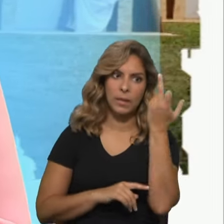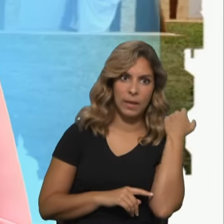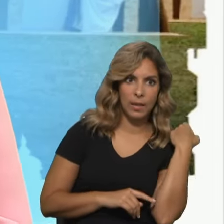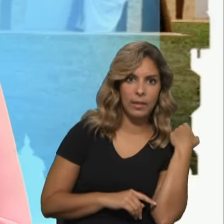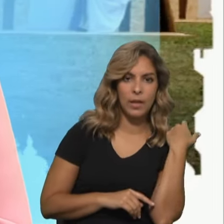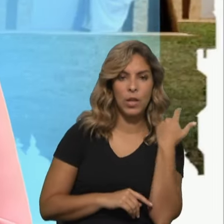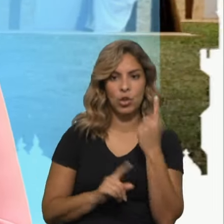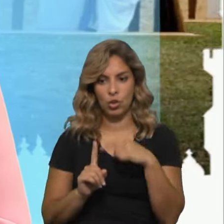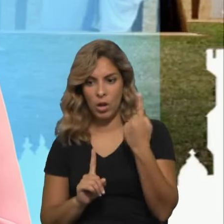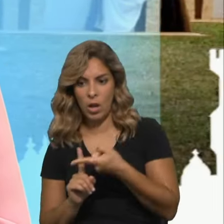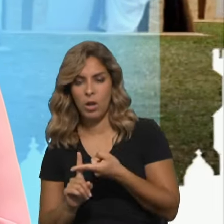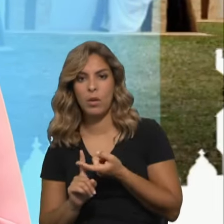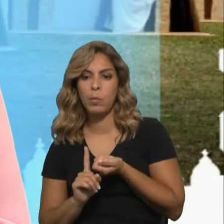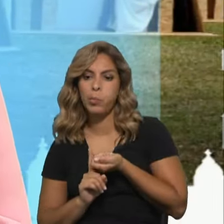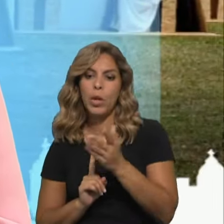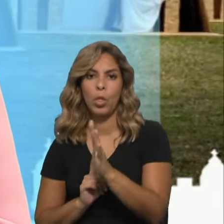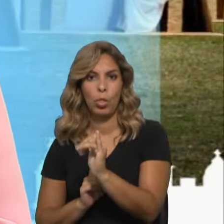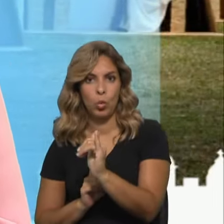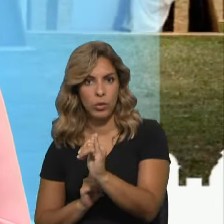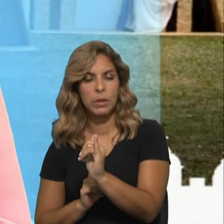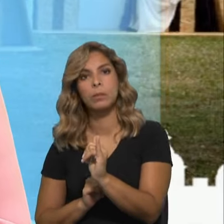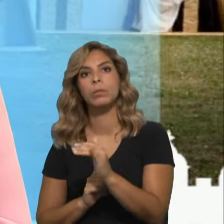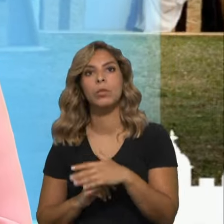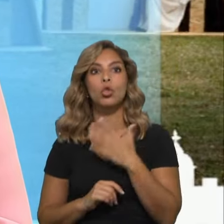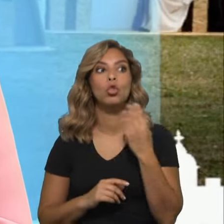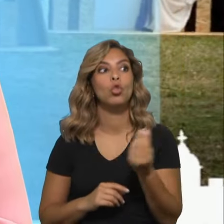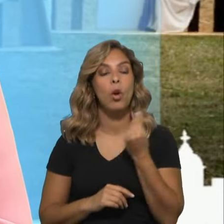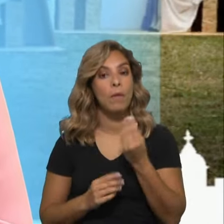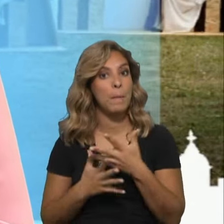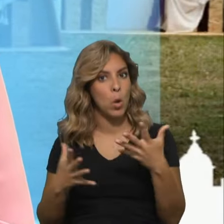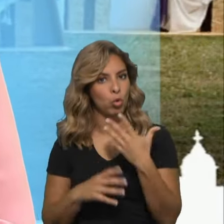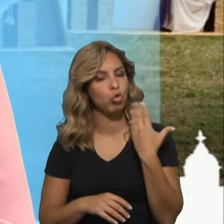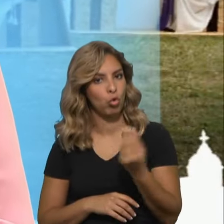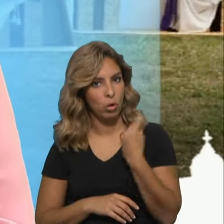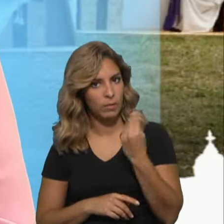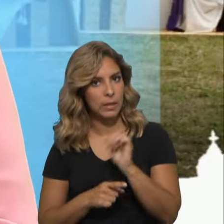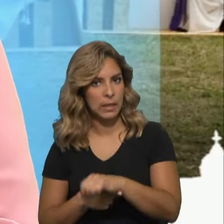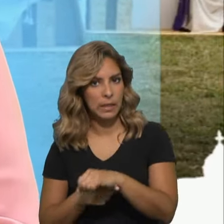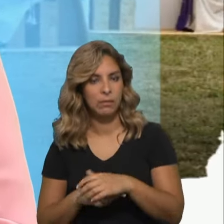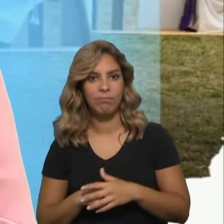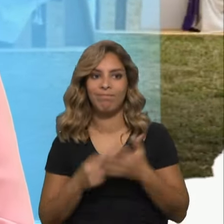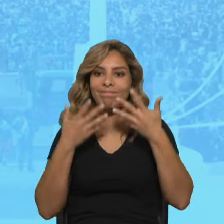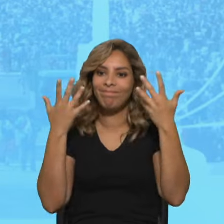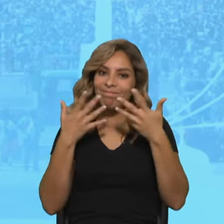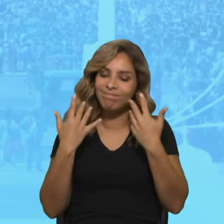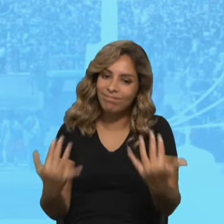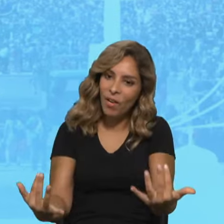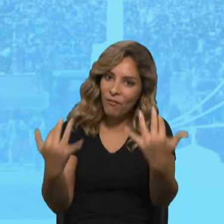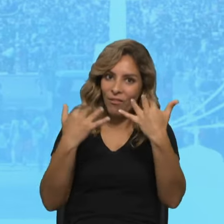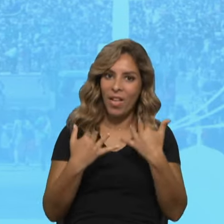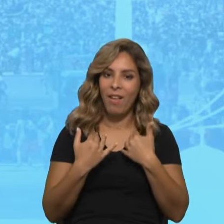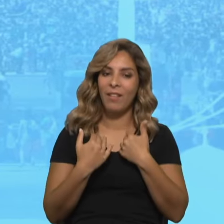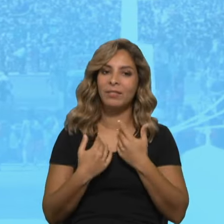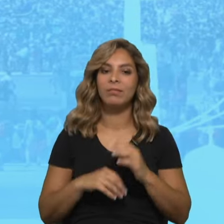12 candidatos a querer entrar, jovens, sobretudo. E é uma alegria acolhê-los e recebê-los. E eles